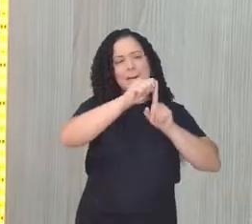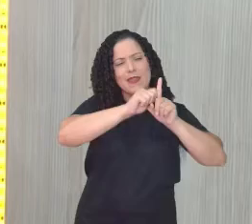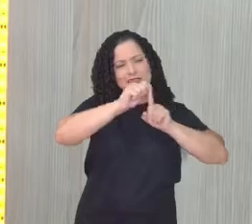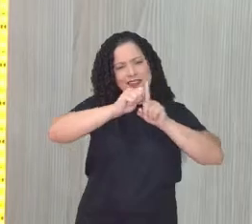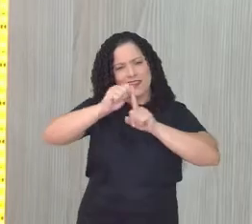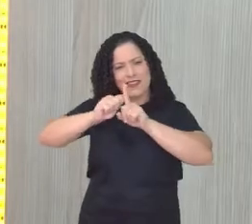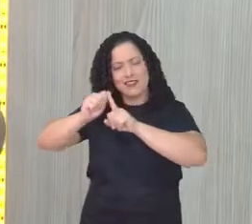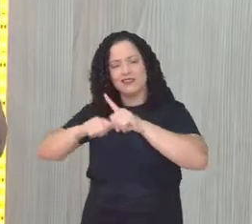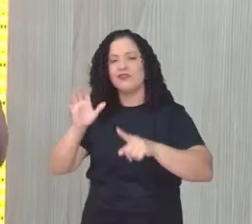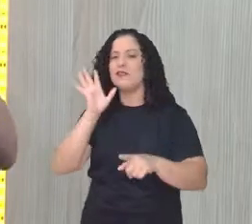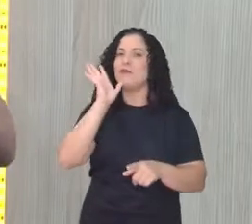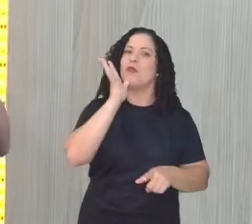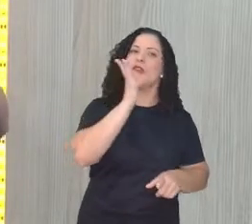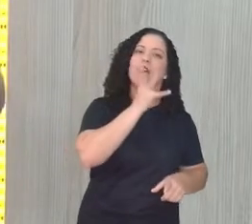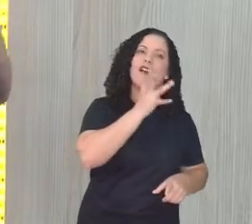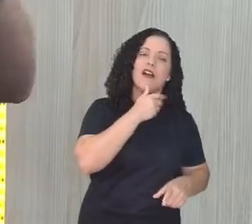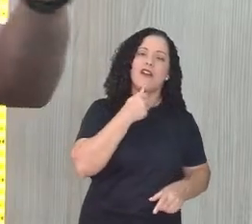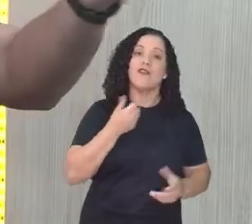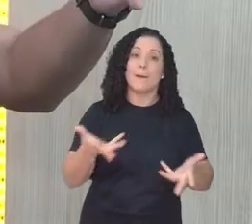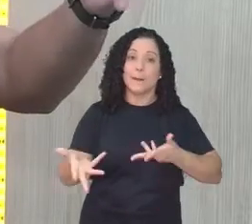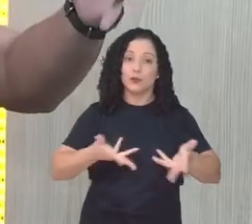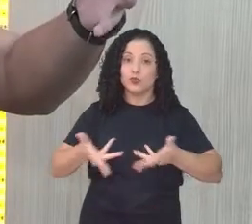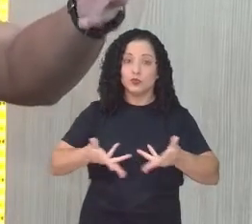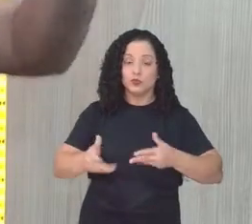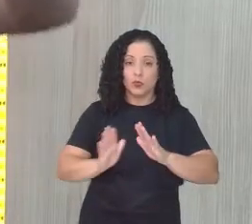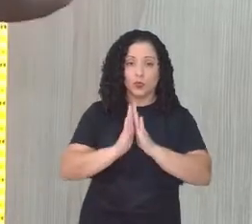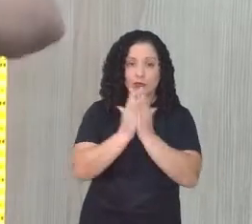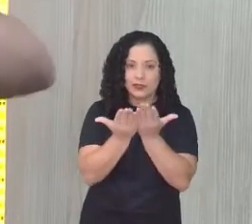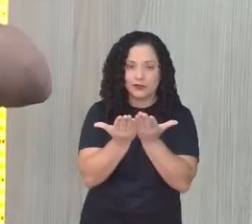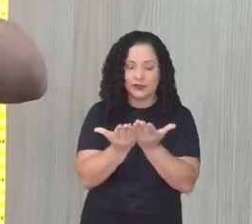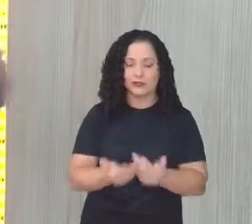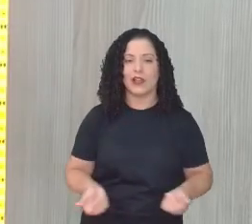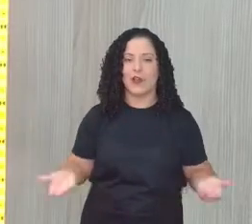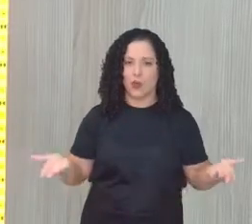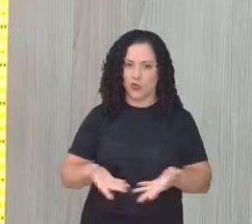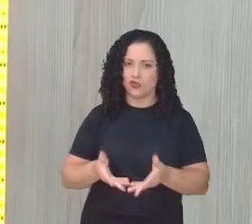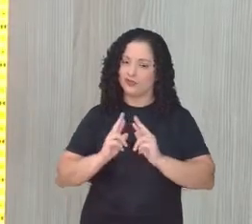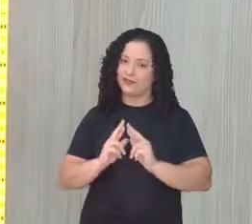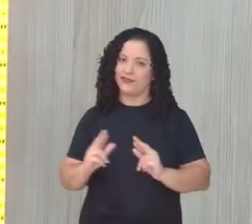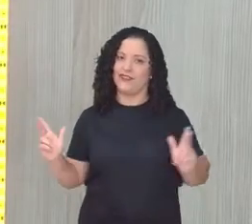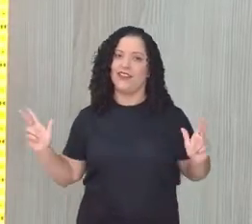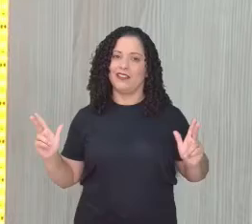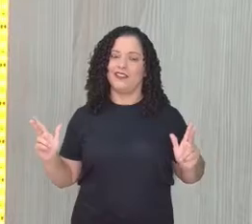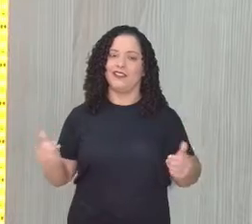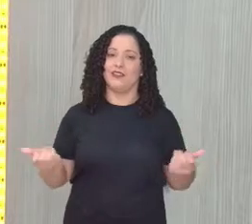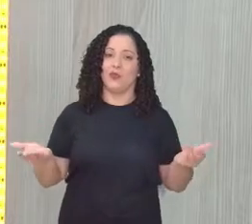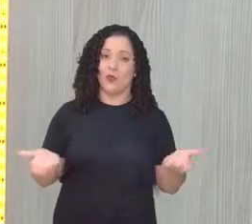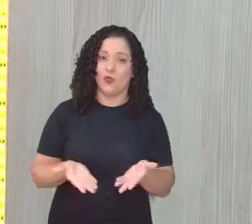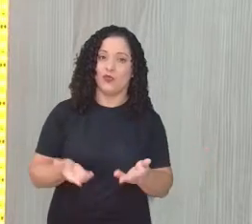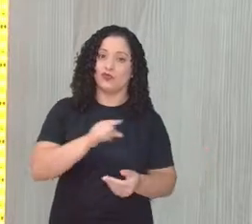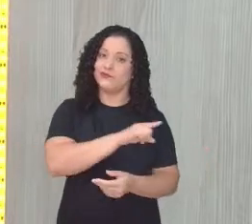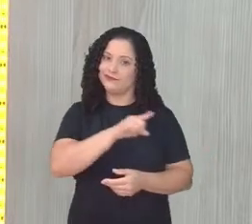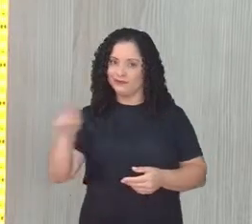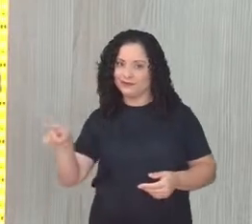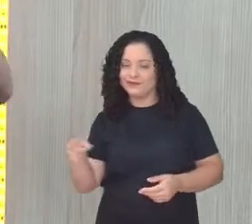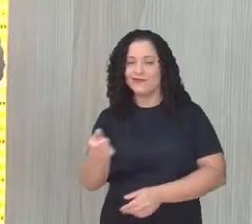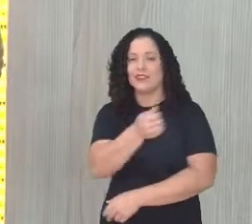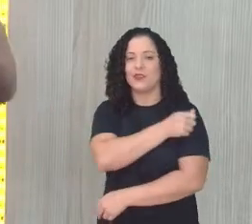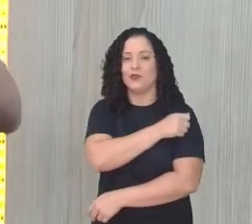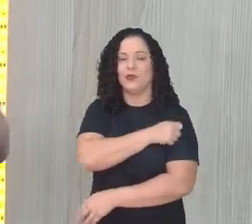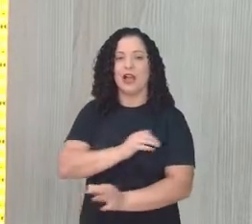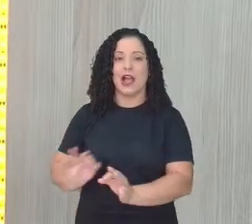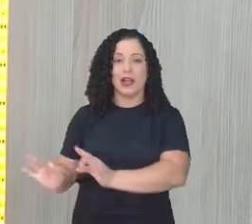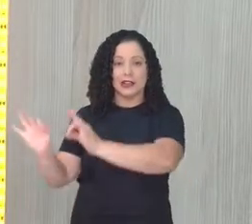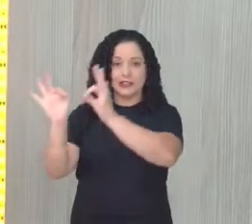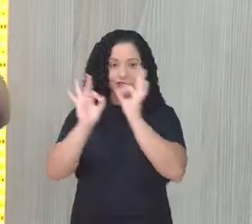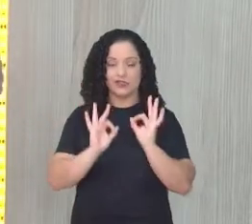livro, né? E como a difusão era pouco para o que a gente tem hoje, por exemplo, dos alunos estarem assistindo nossas aulas via internet,